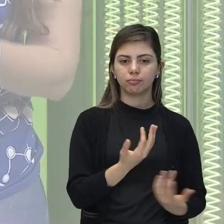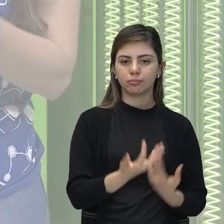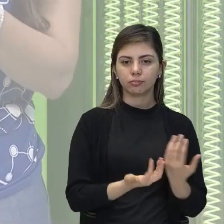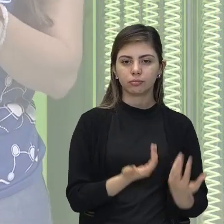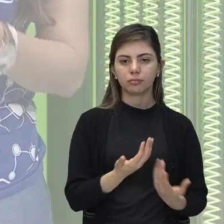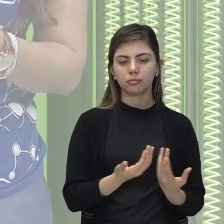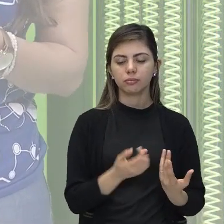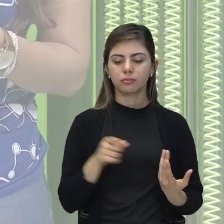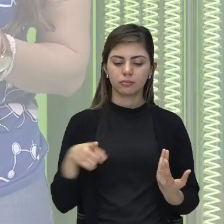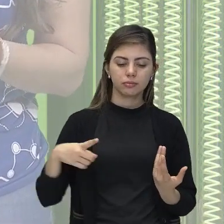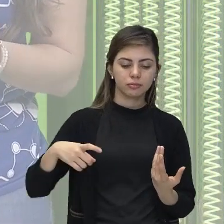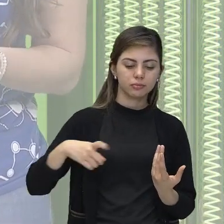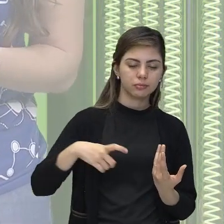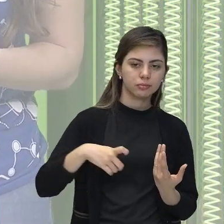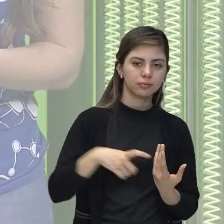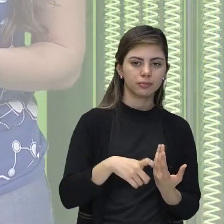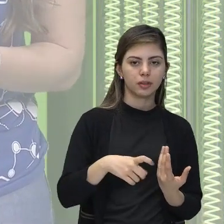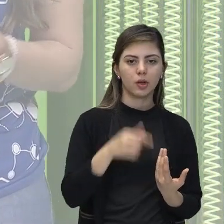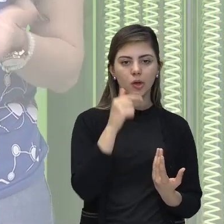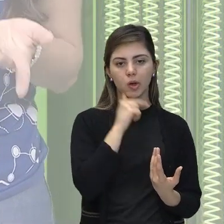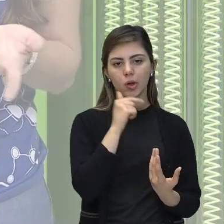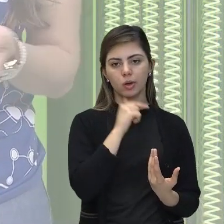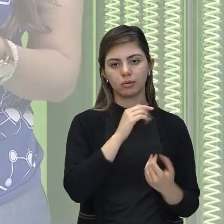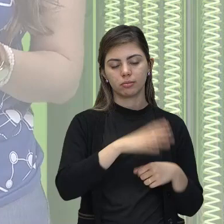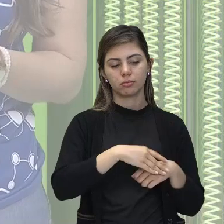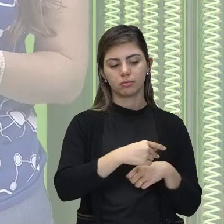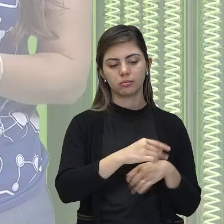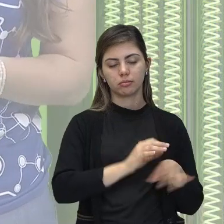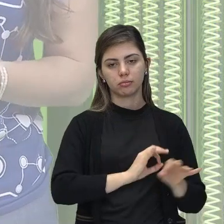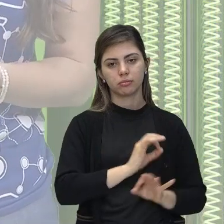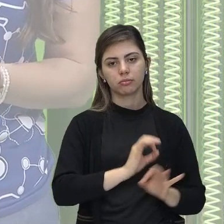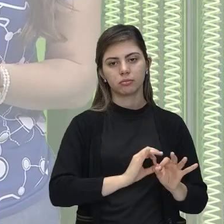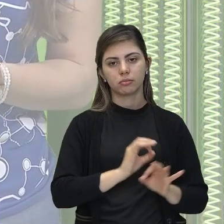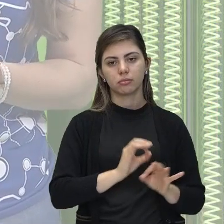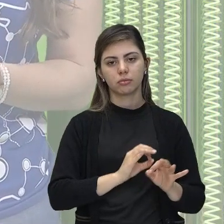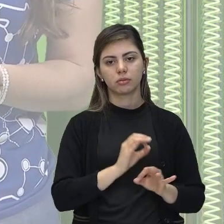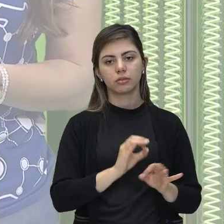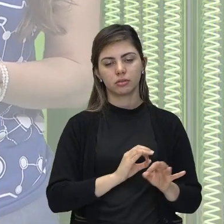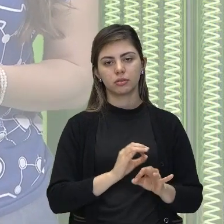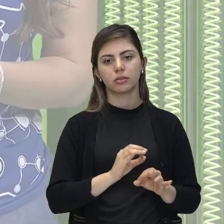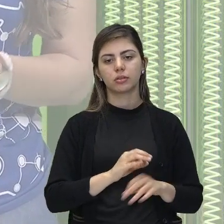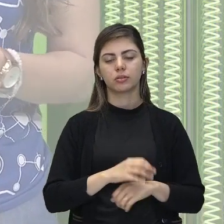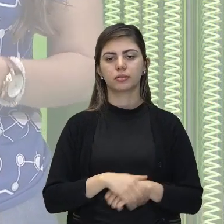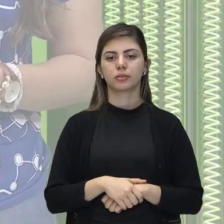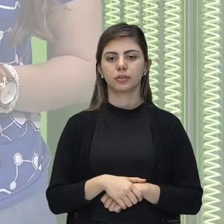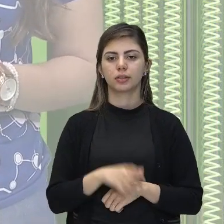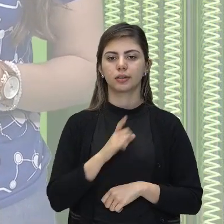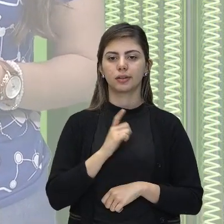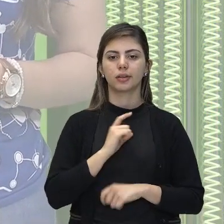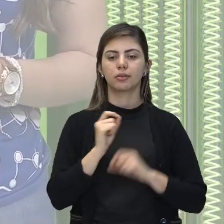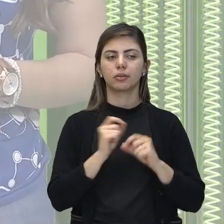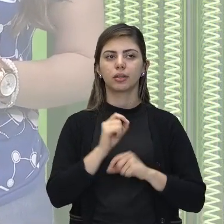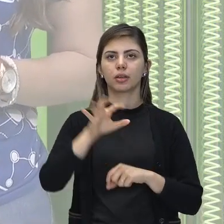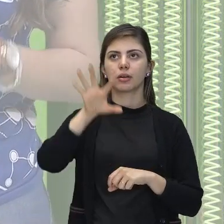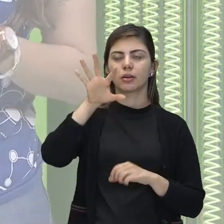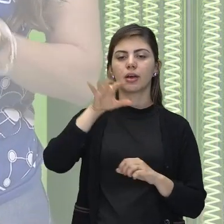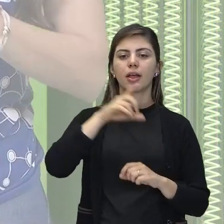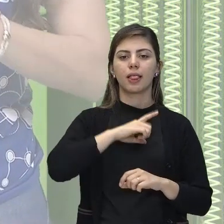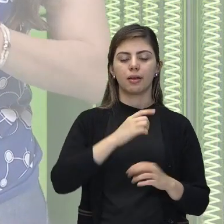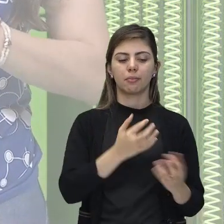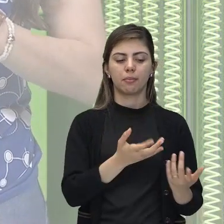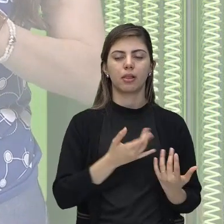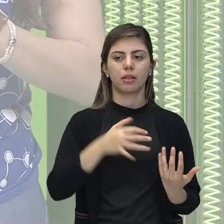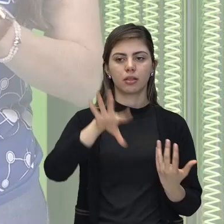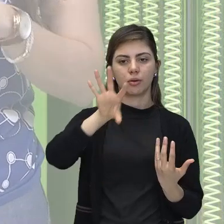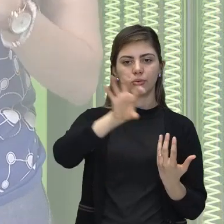orgânico que ela tem a capacidade de produzir por meio principalmente da fotossíntese, né? Então, e